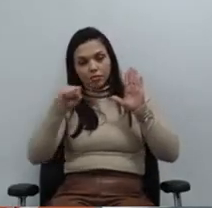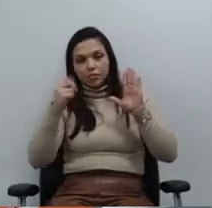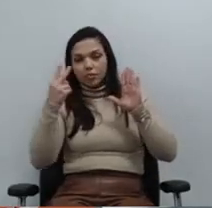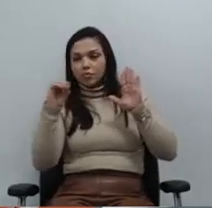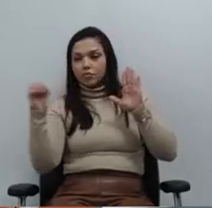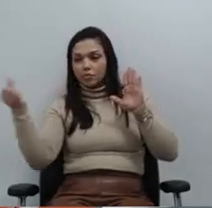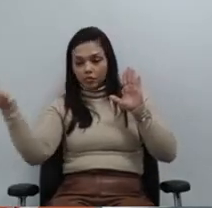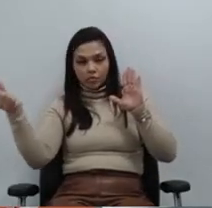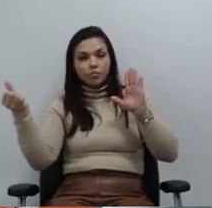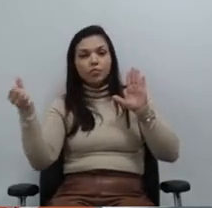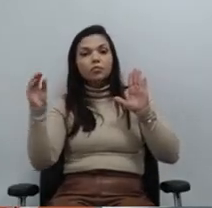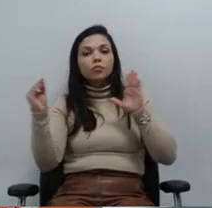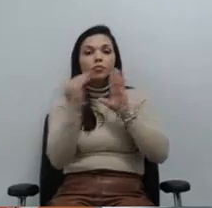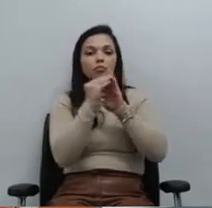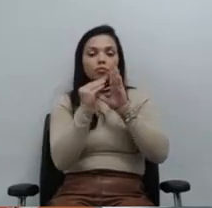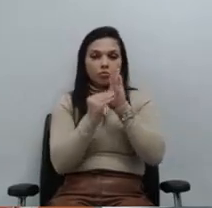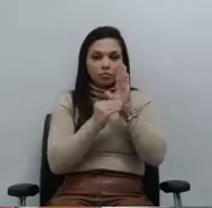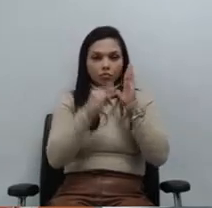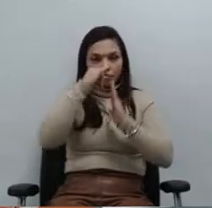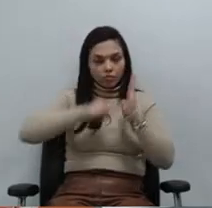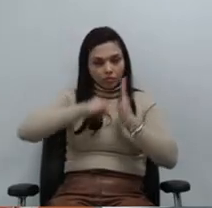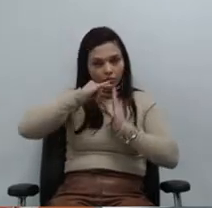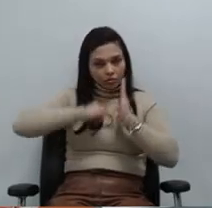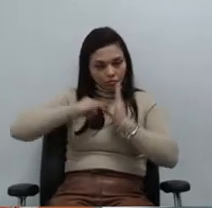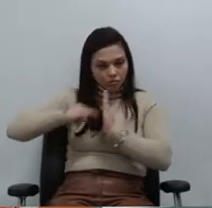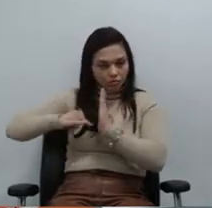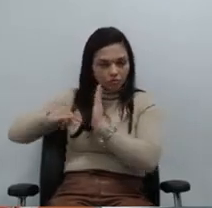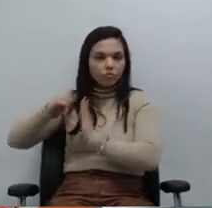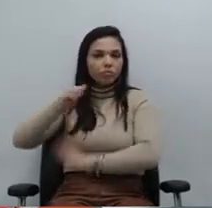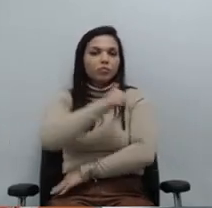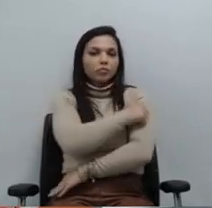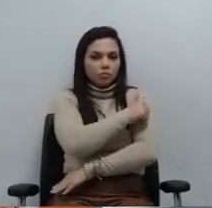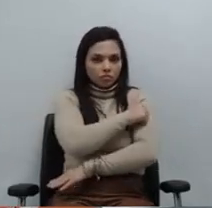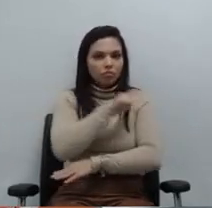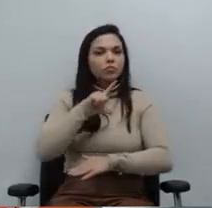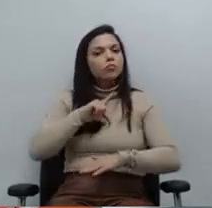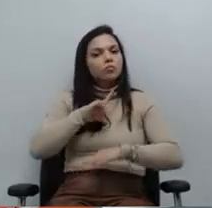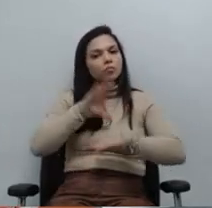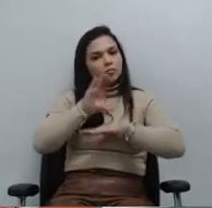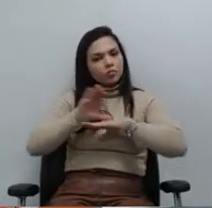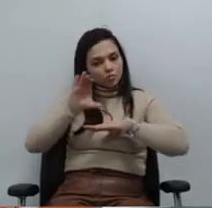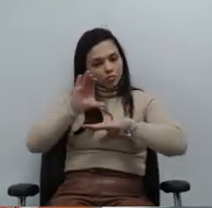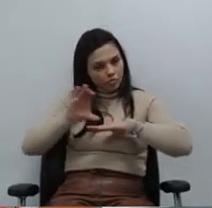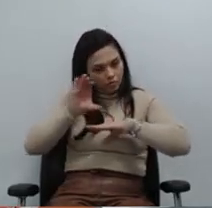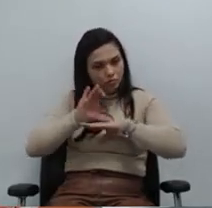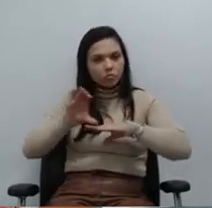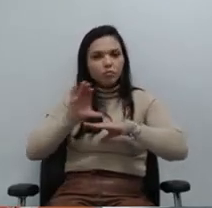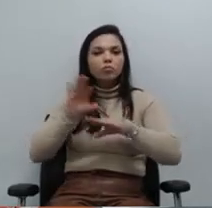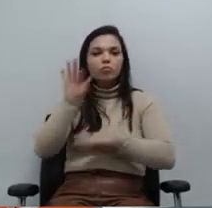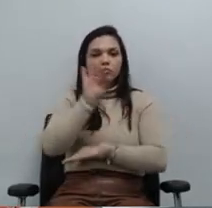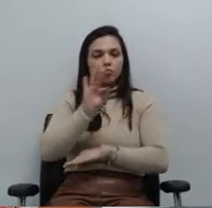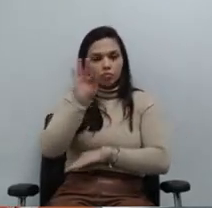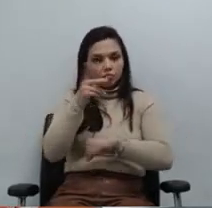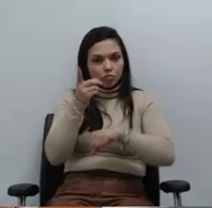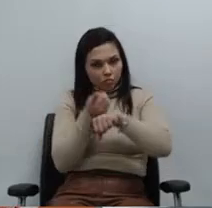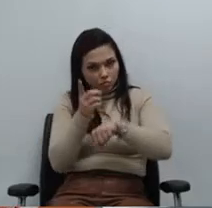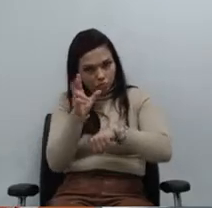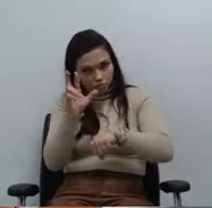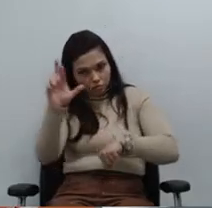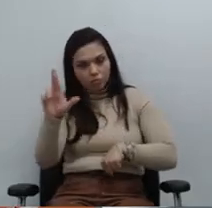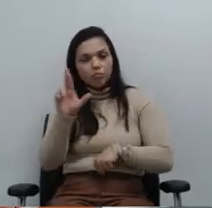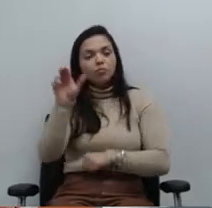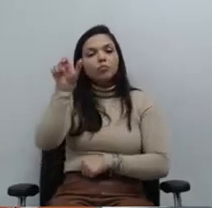o interessado juntou ficha do aluno, demonstrando que atualmente está cursando doutorado na referida instituição, sob orientação do excelentíssimo